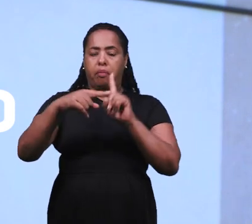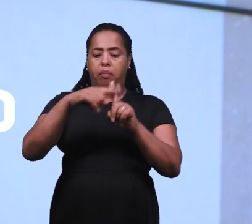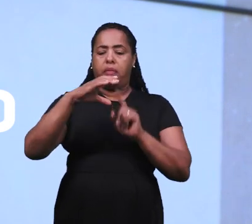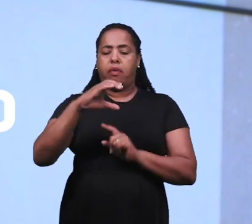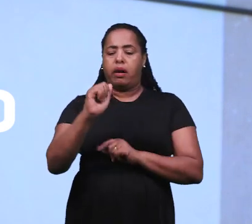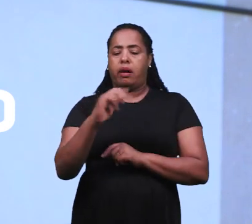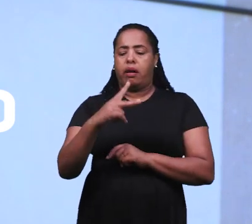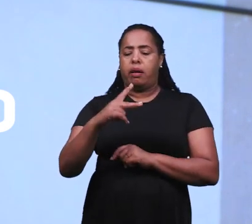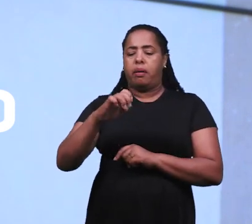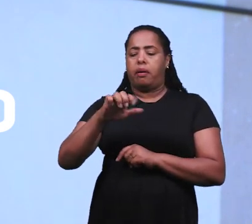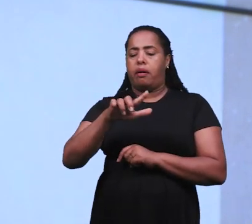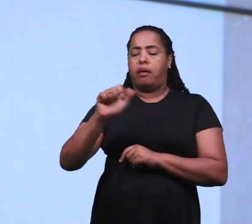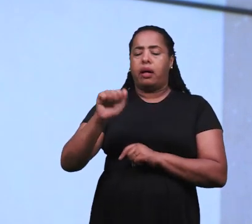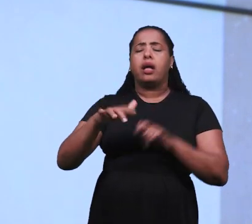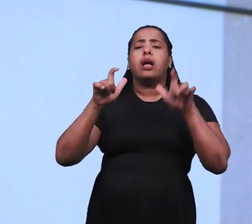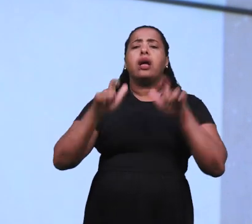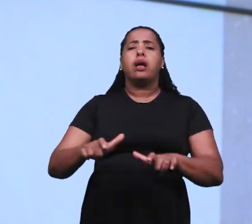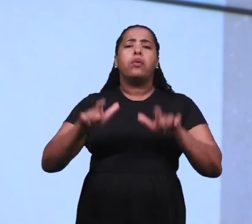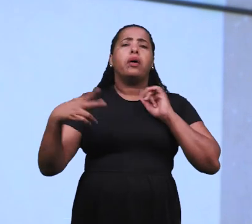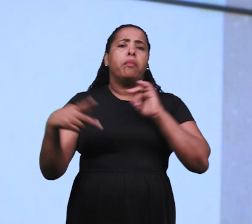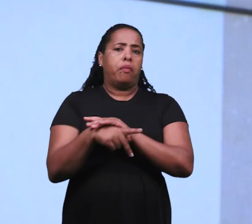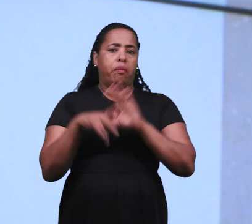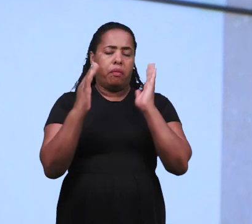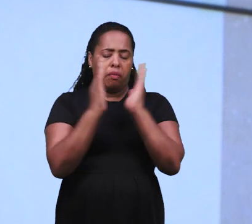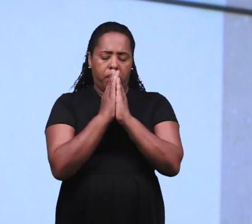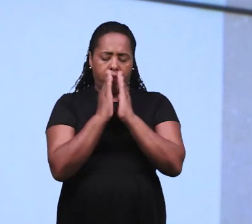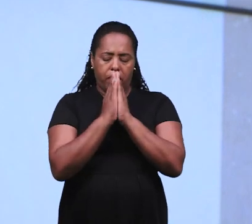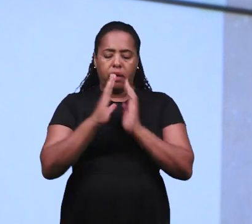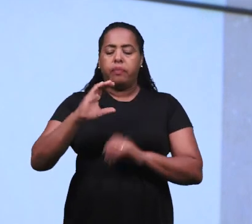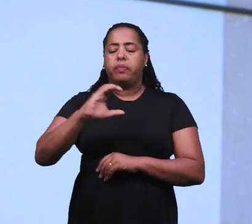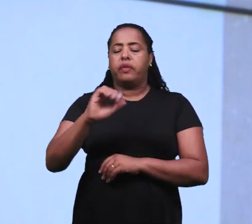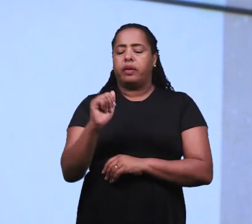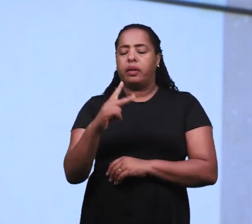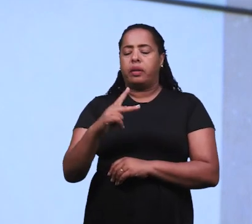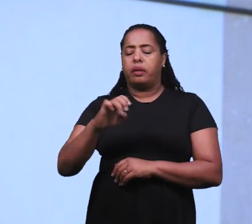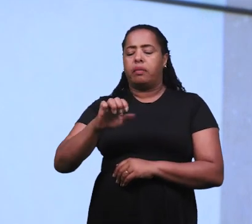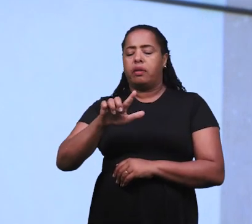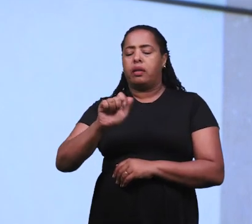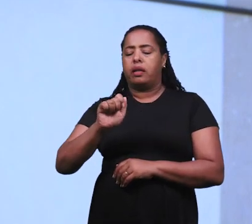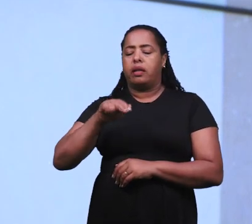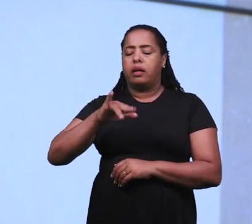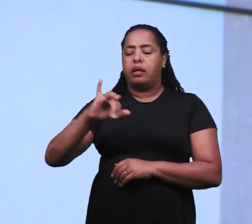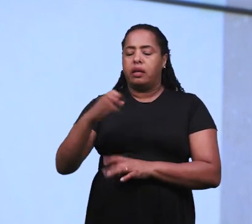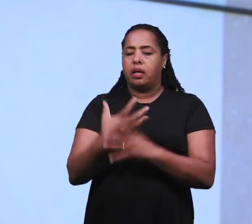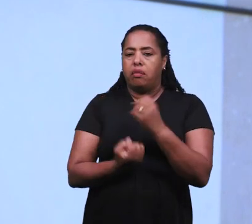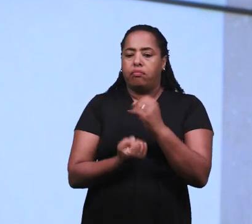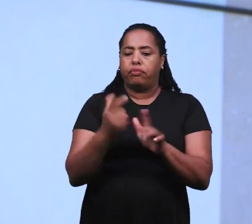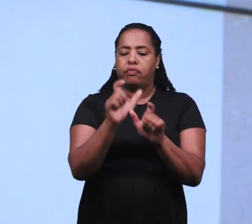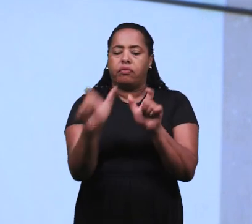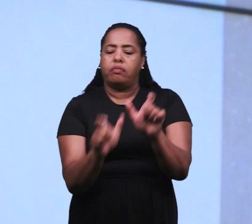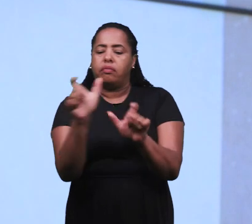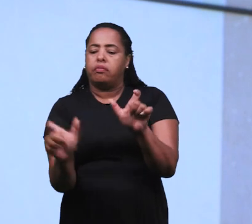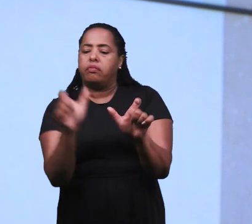Então, ali era um ambiente de oração, né? Muito bom. Então, a palavra capelania, né, uma das origens dela vem